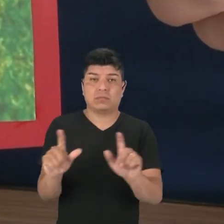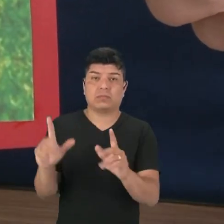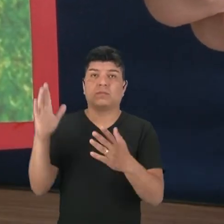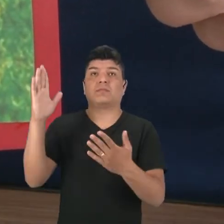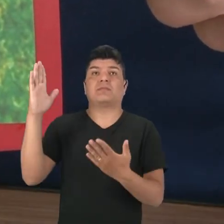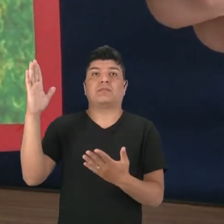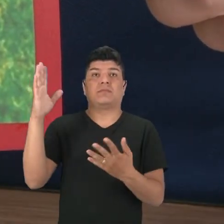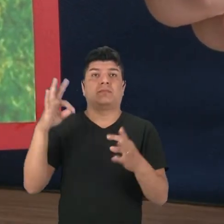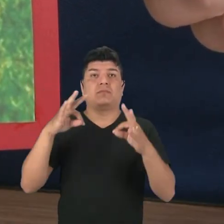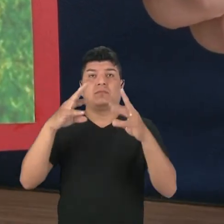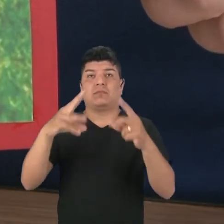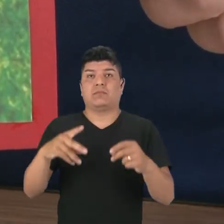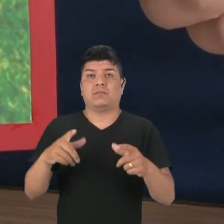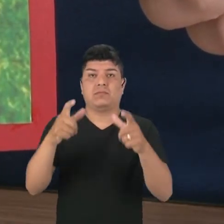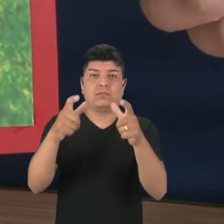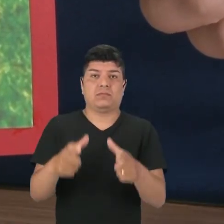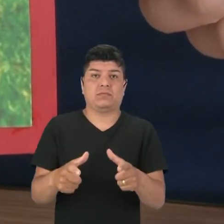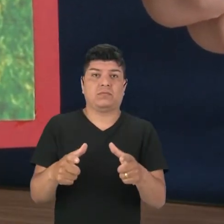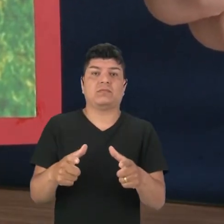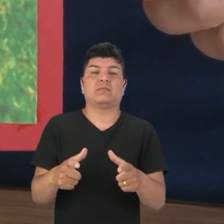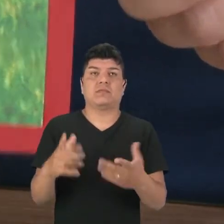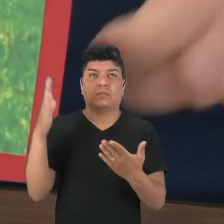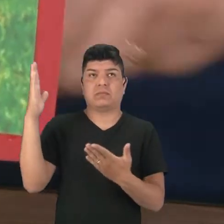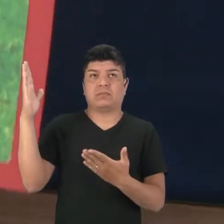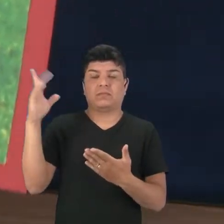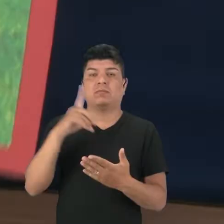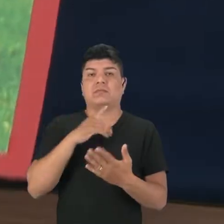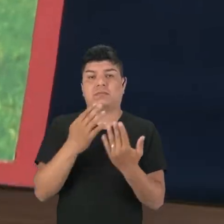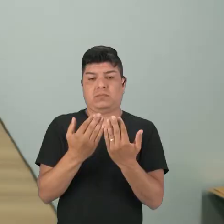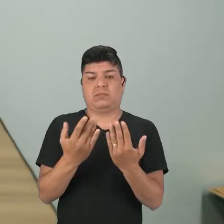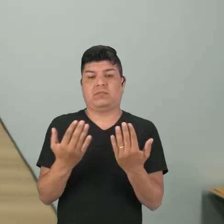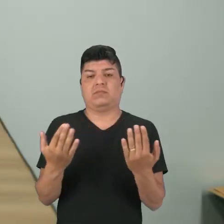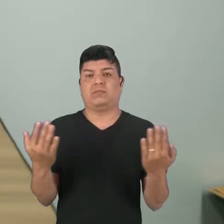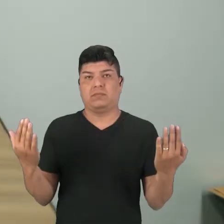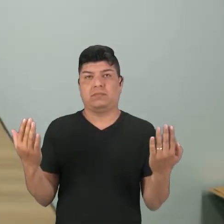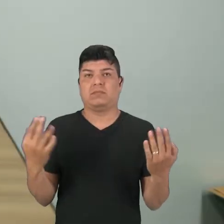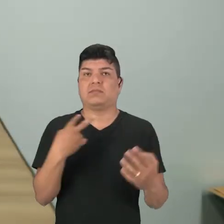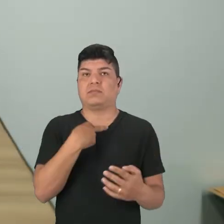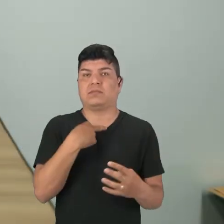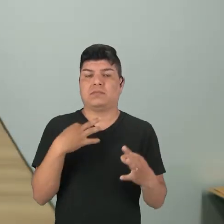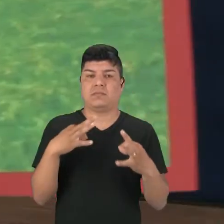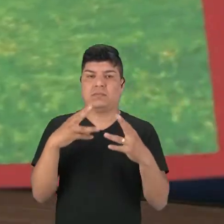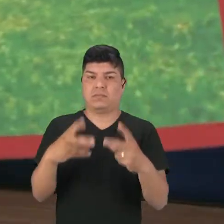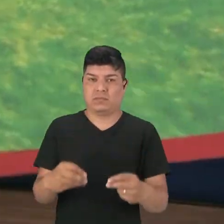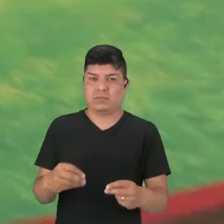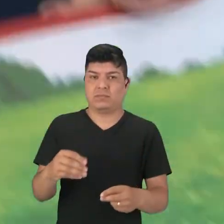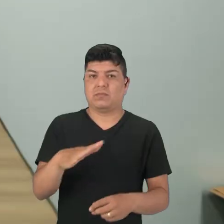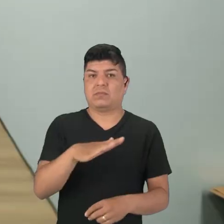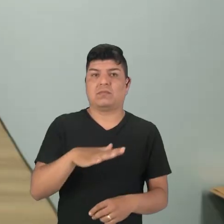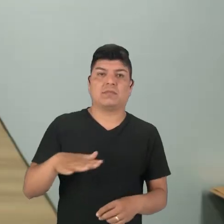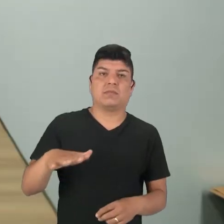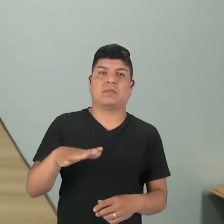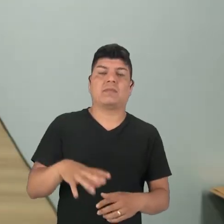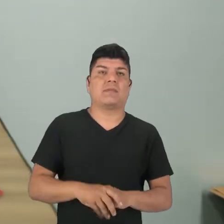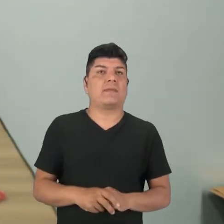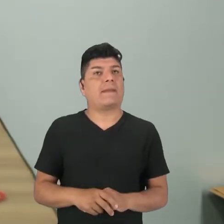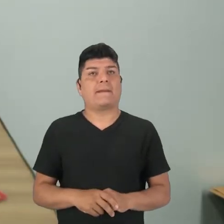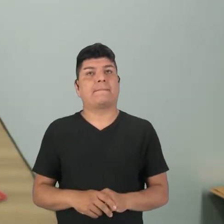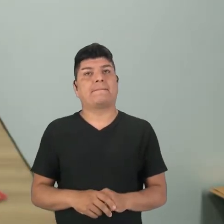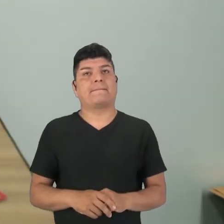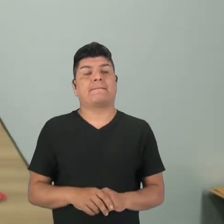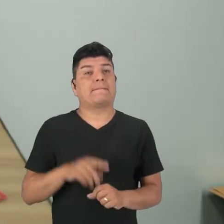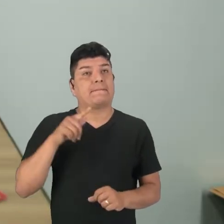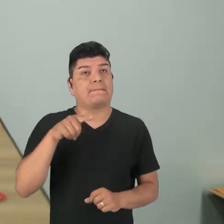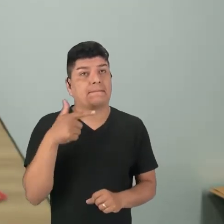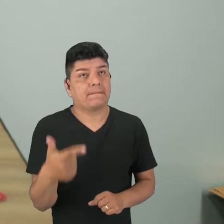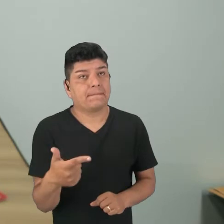esse espaço, né, desse terreno está com a grama. Então, ela está ocupando todo esse espaço.